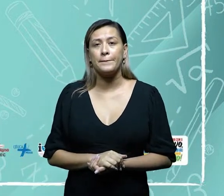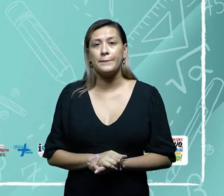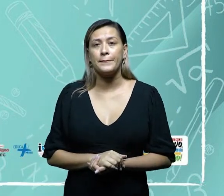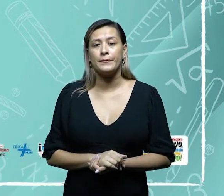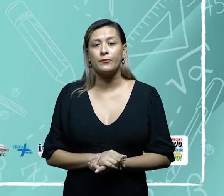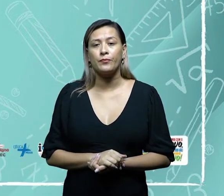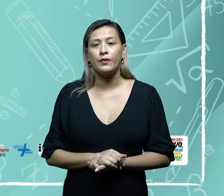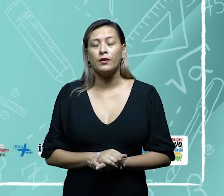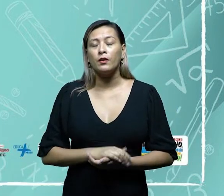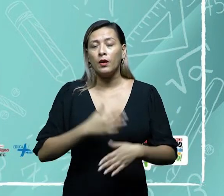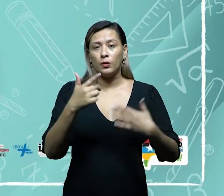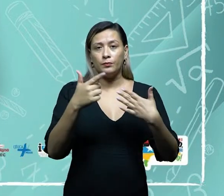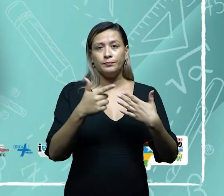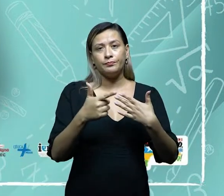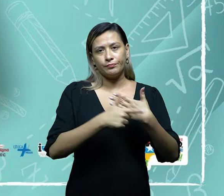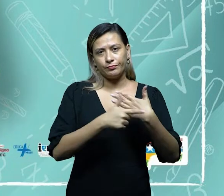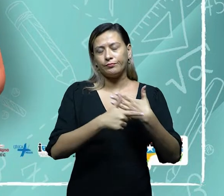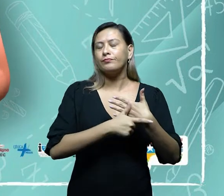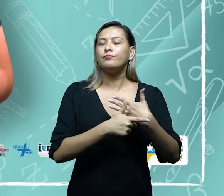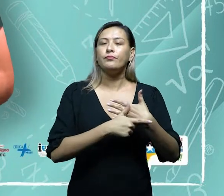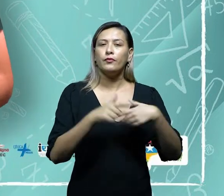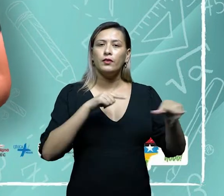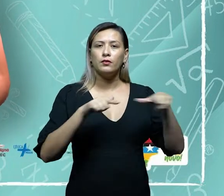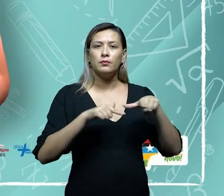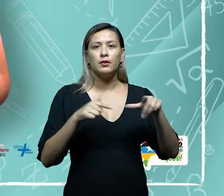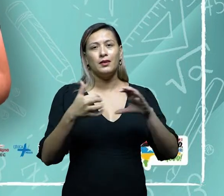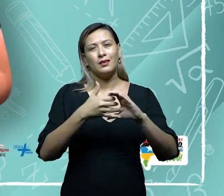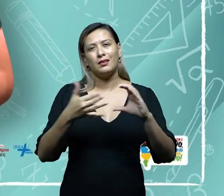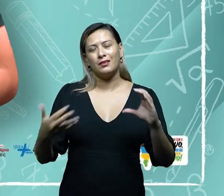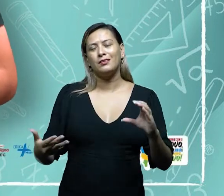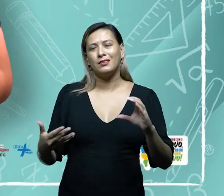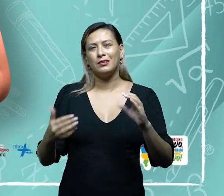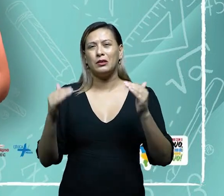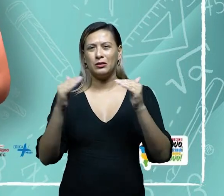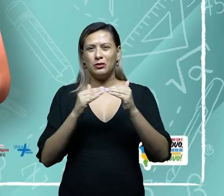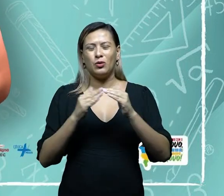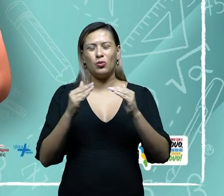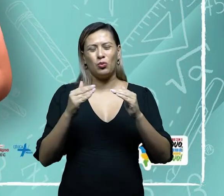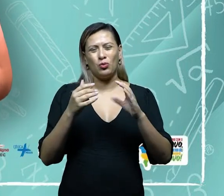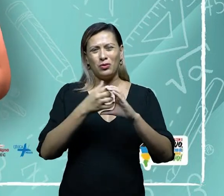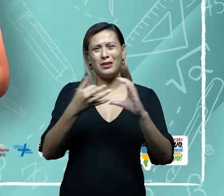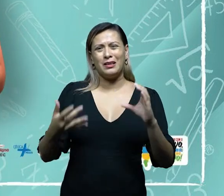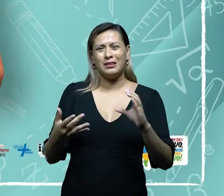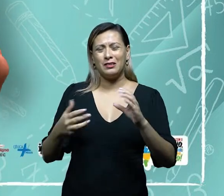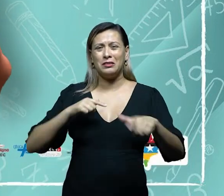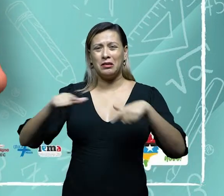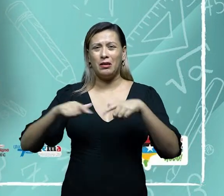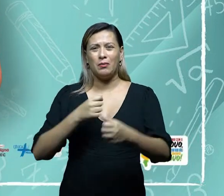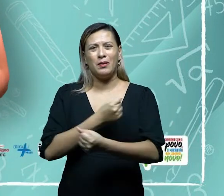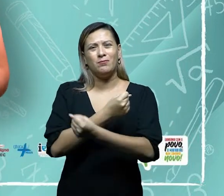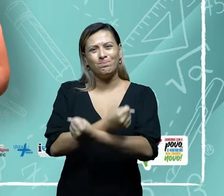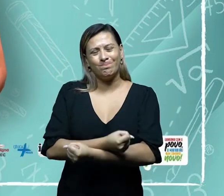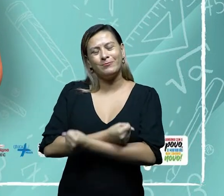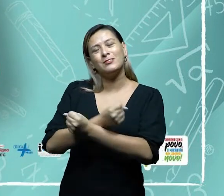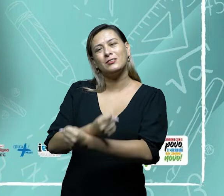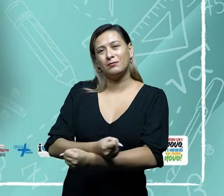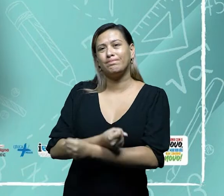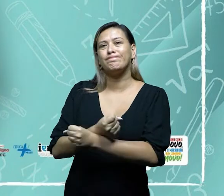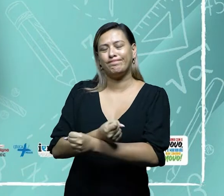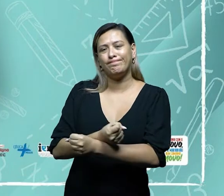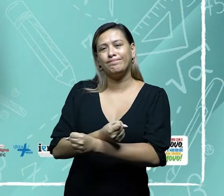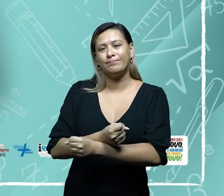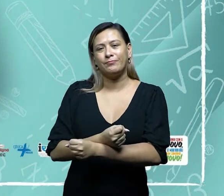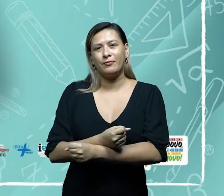acordo com as características lá do trabalho escravo, eles passam a, de fato, trabalhar dessa forma,